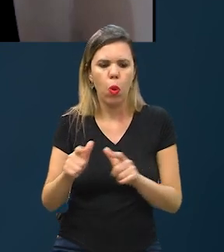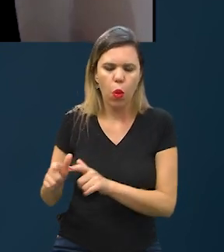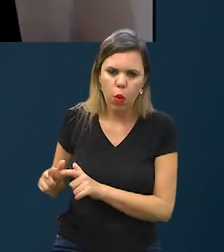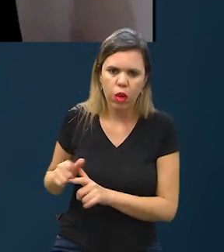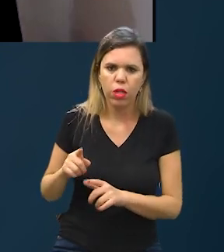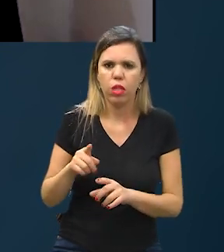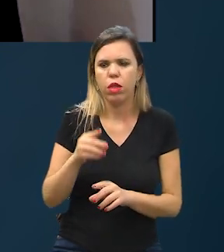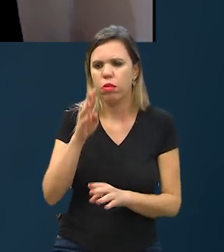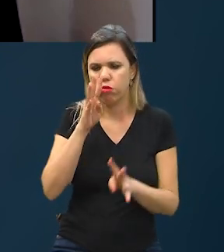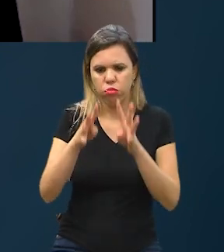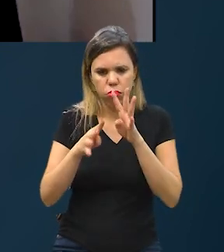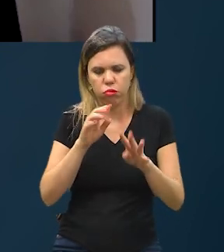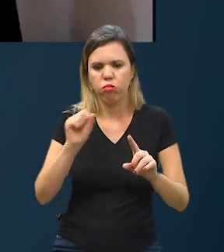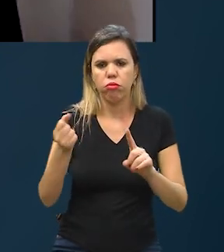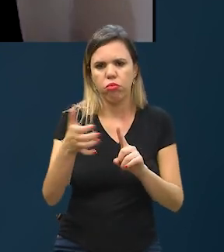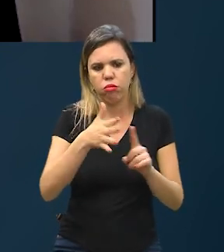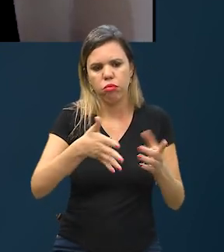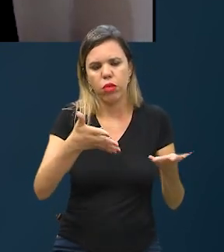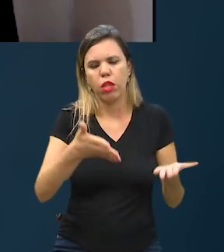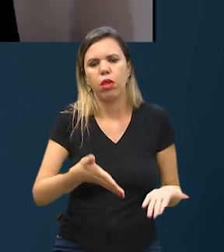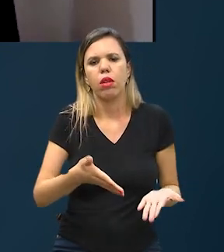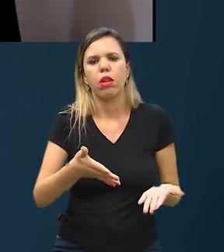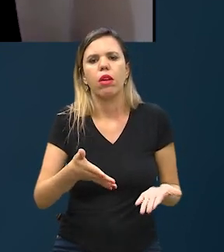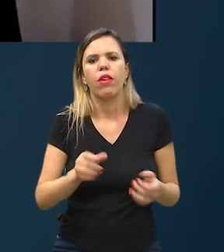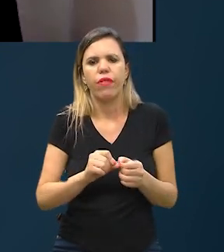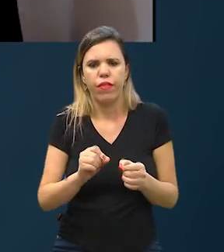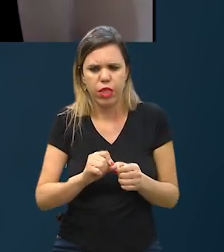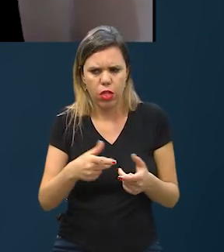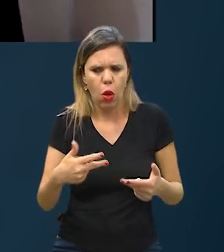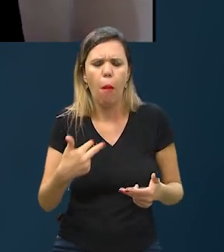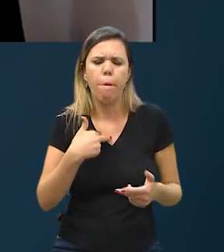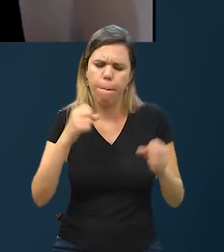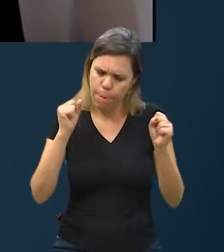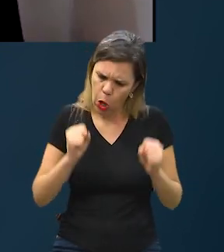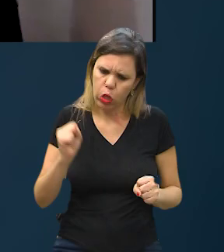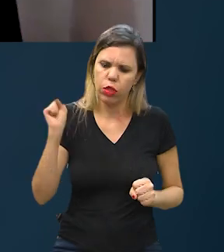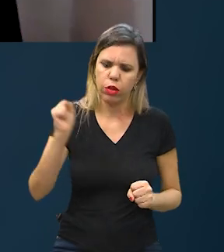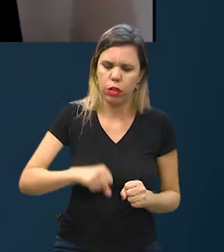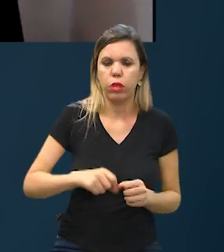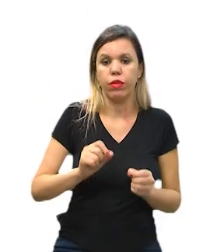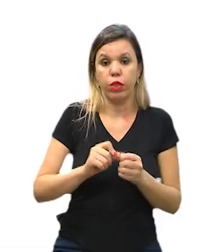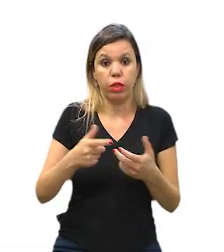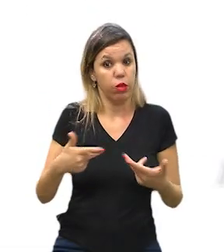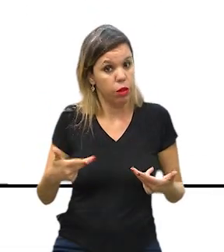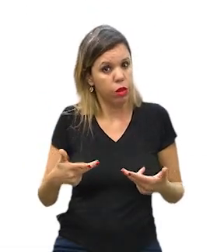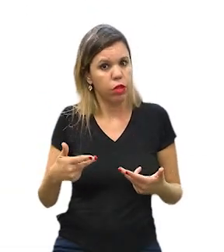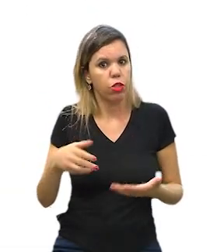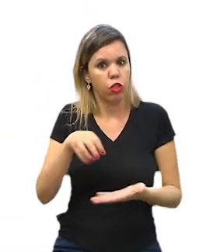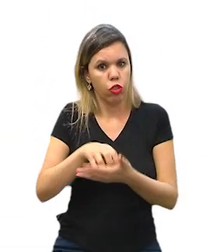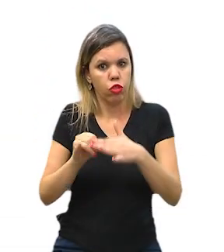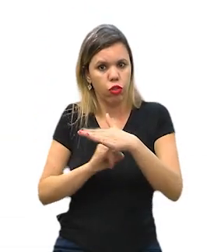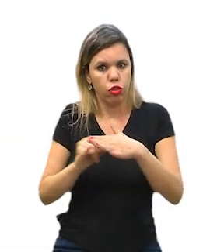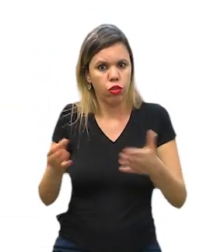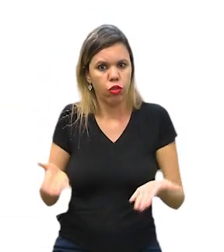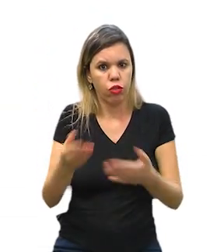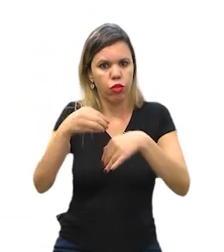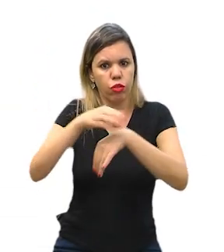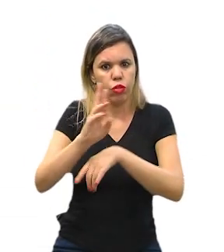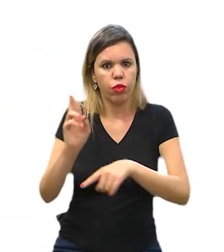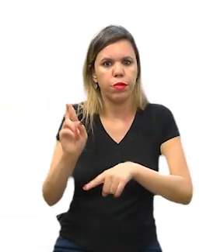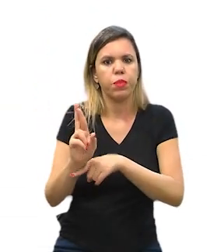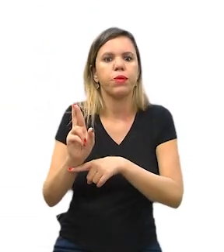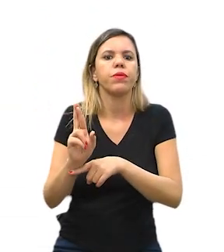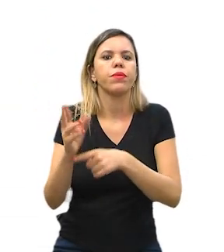ali da sociedade, que a gente não pode fazer algo. Então, eu acho que a agência está aí para trazer